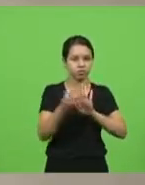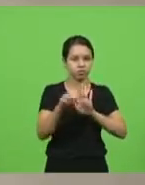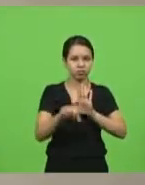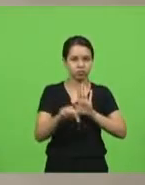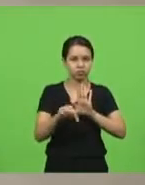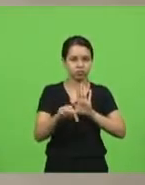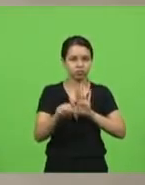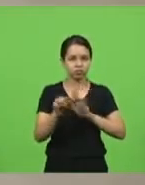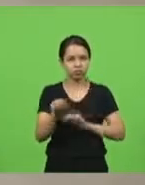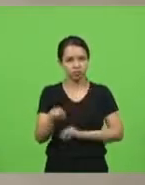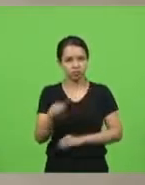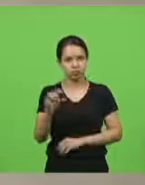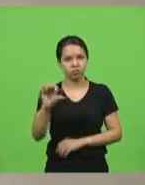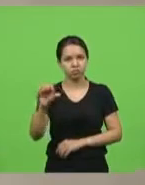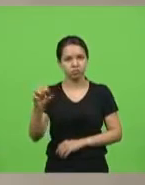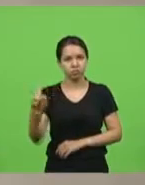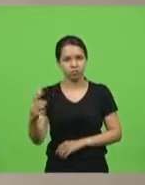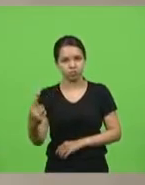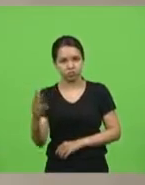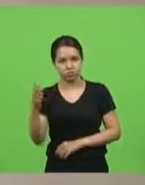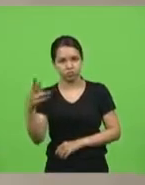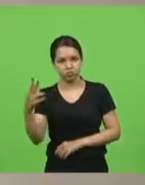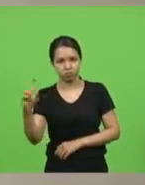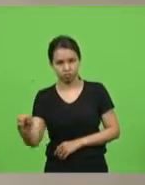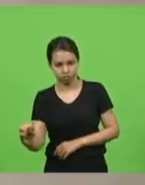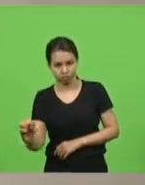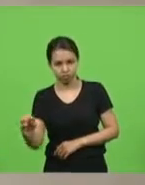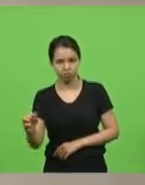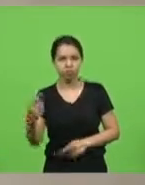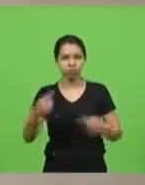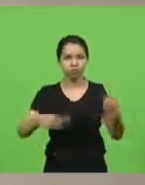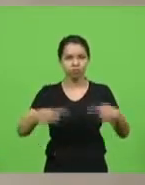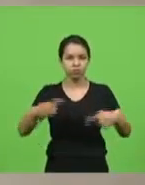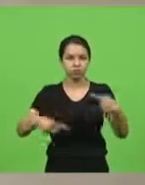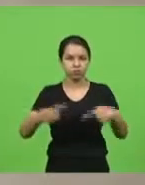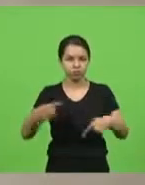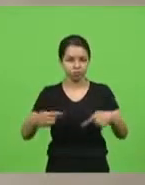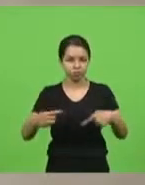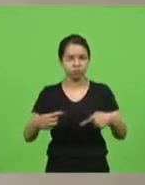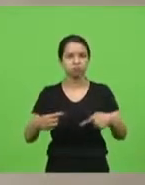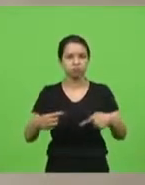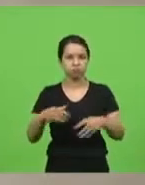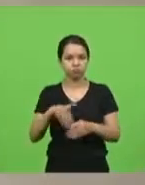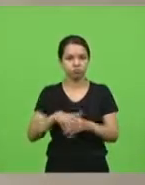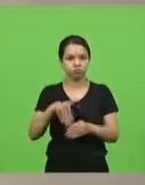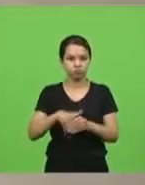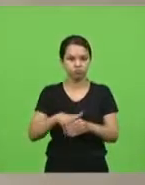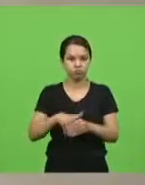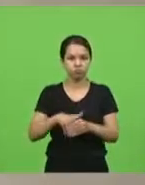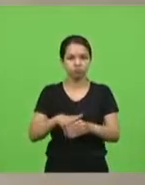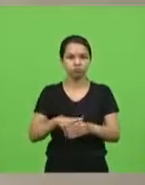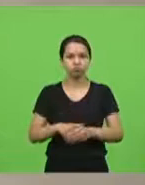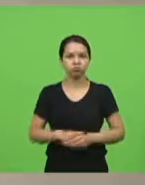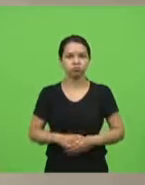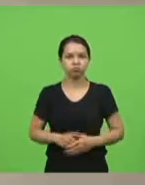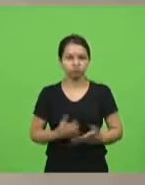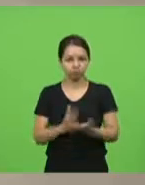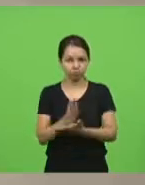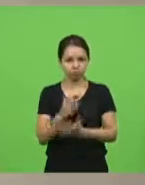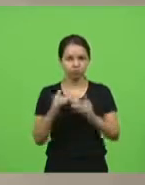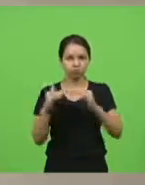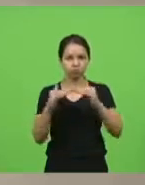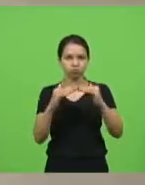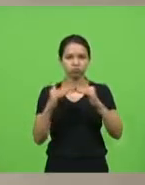2020. Em discussão, não havendo quem queira discutir, em votação, deputados que aprovam permanência como se encontra, aprovado por